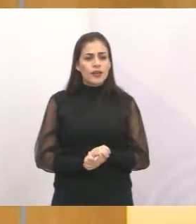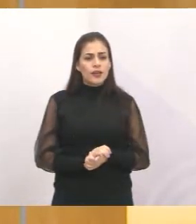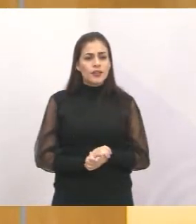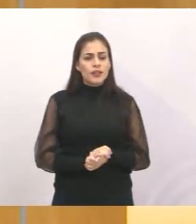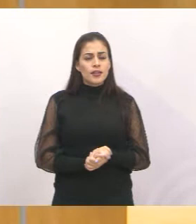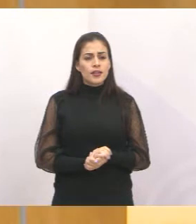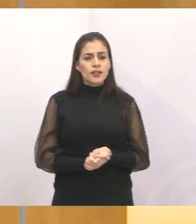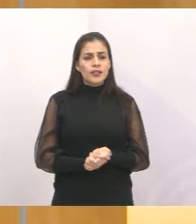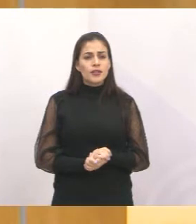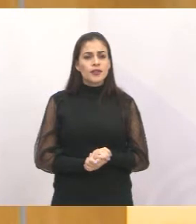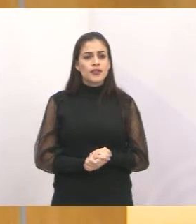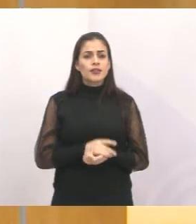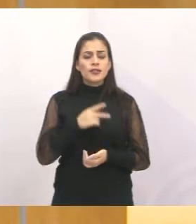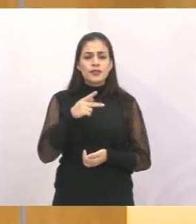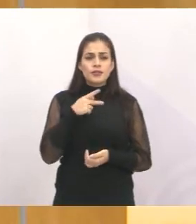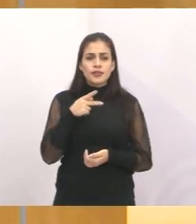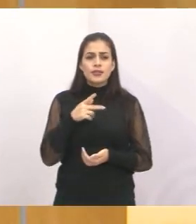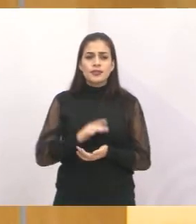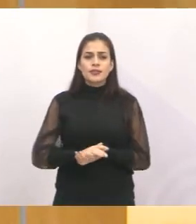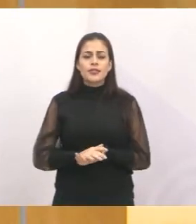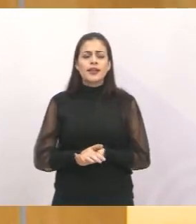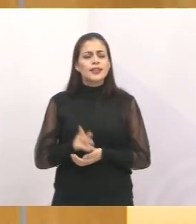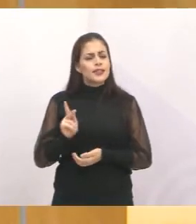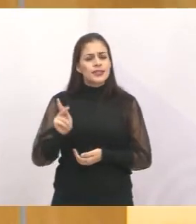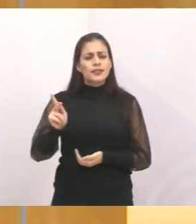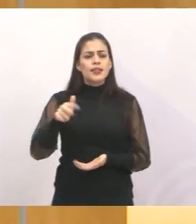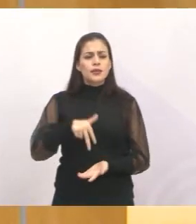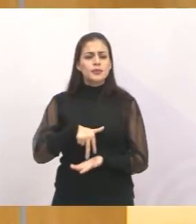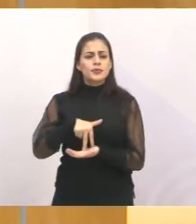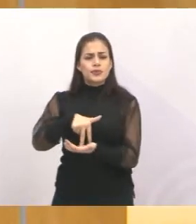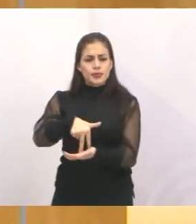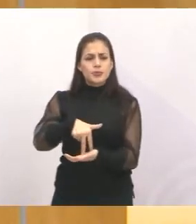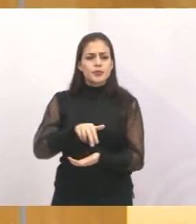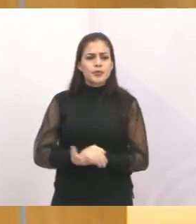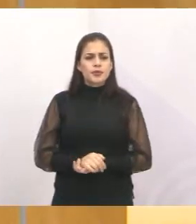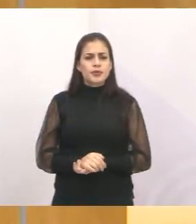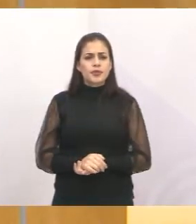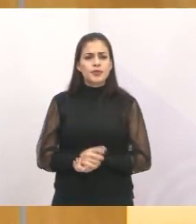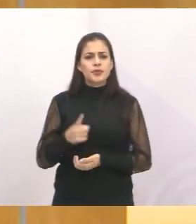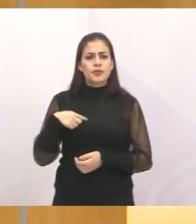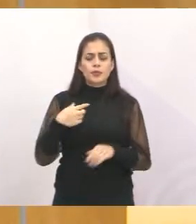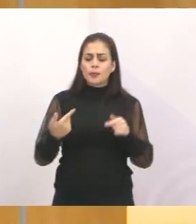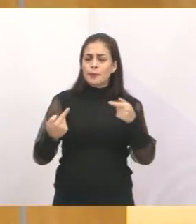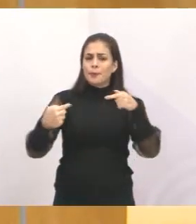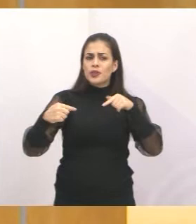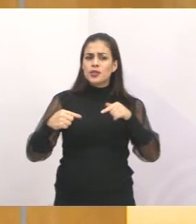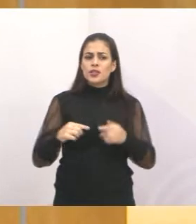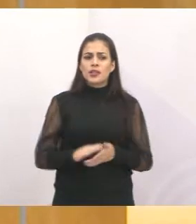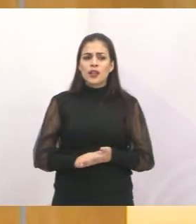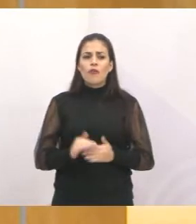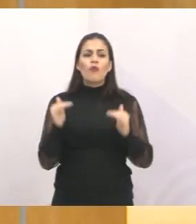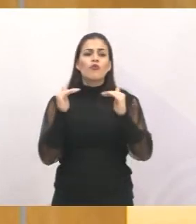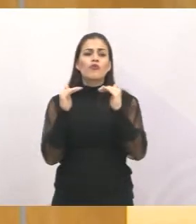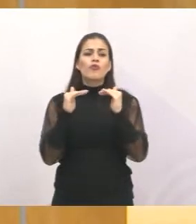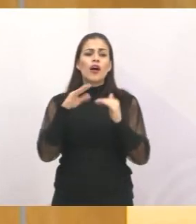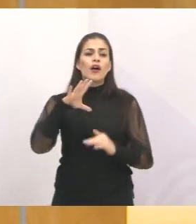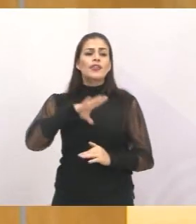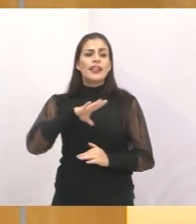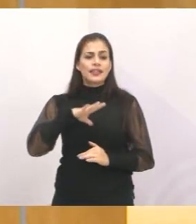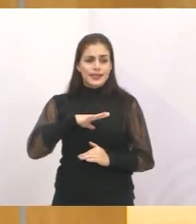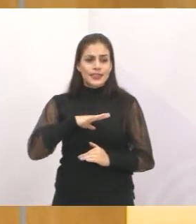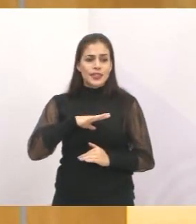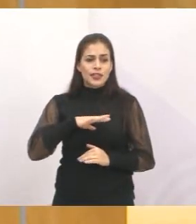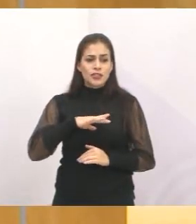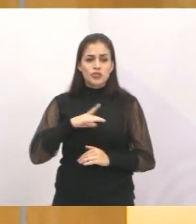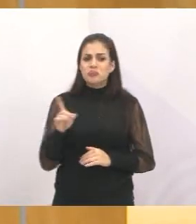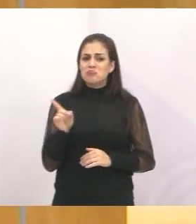e dizer que, como eu sempre coloco nessa tribuna, nós temos que ser uma oposição a favor da cidade, não uma oposição contra